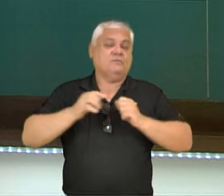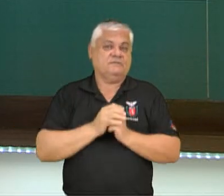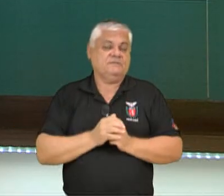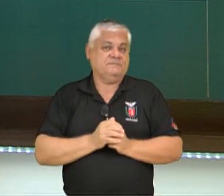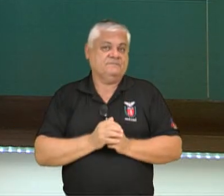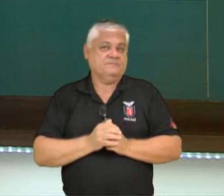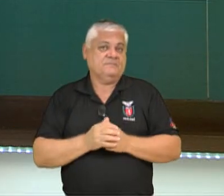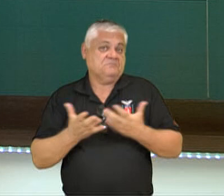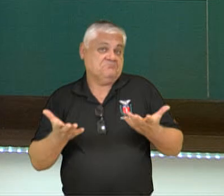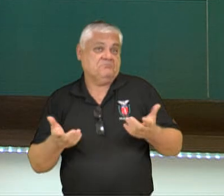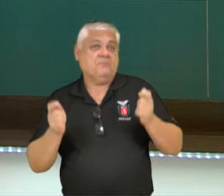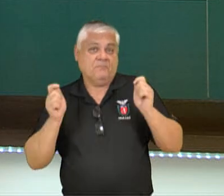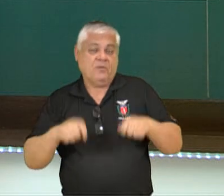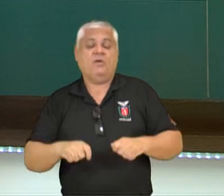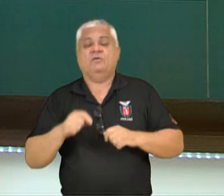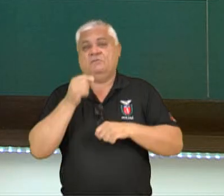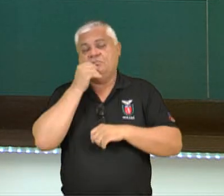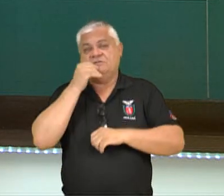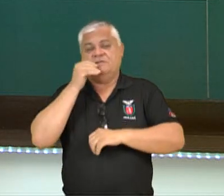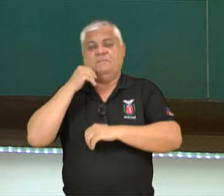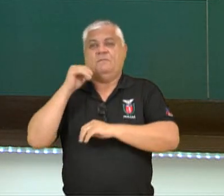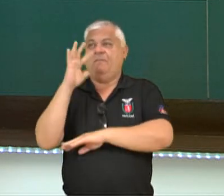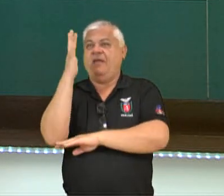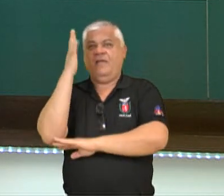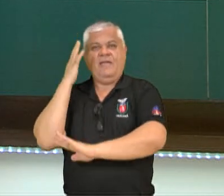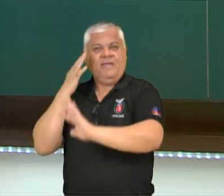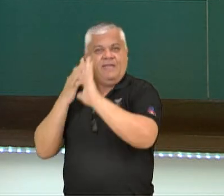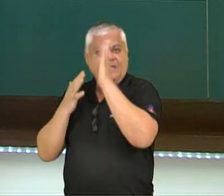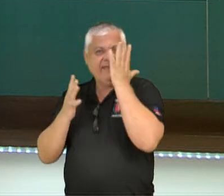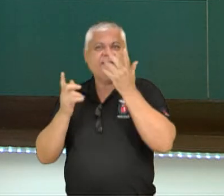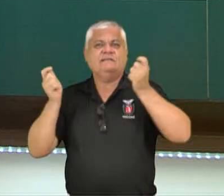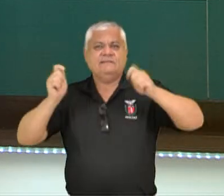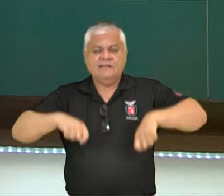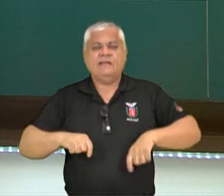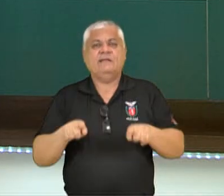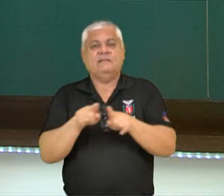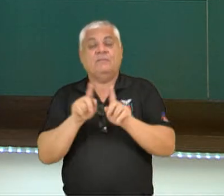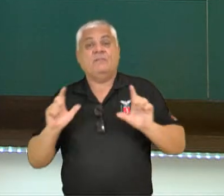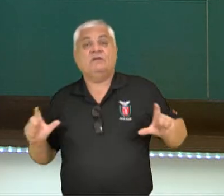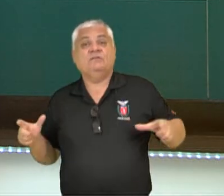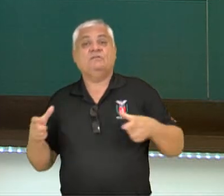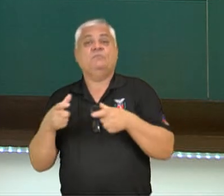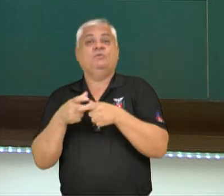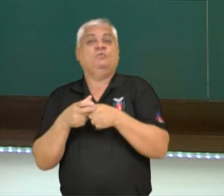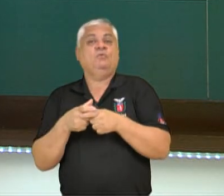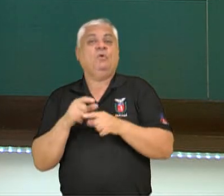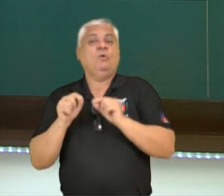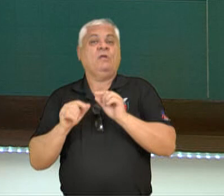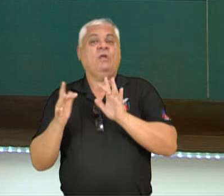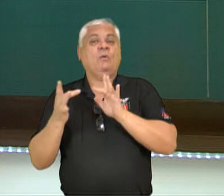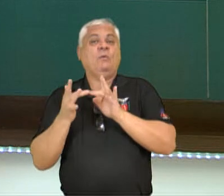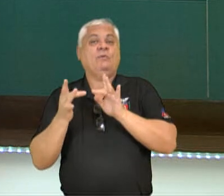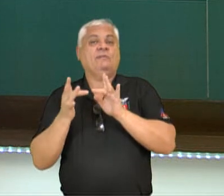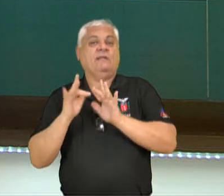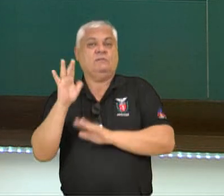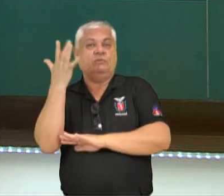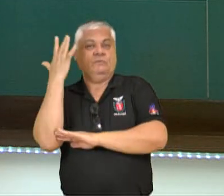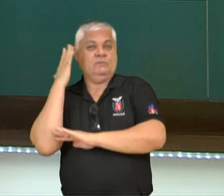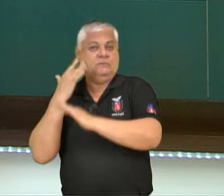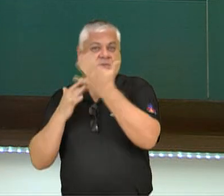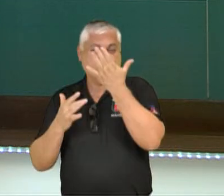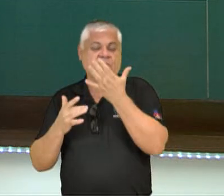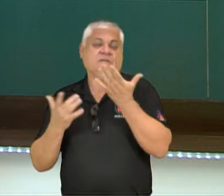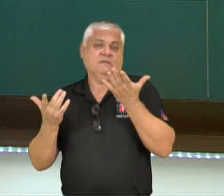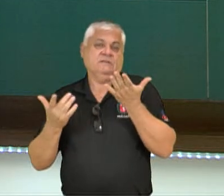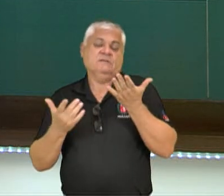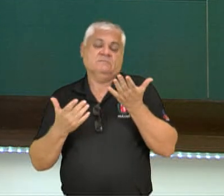provas em parques ou em áreas urbanas, embora reduzam esse fator de contato com a natureza, que